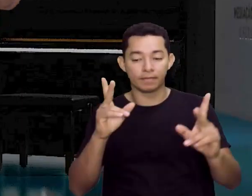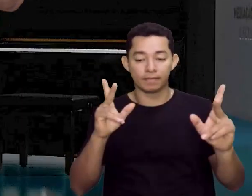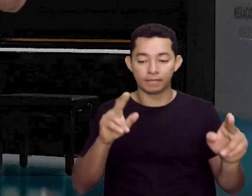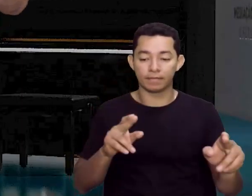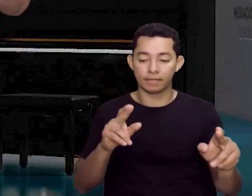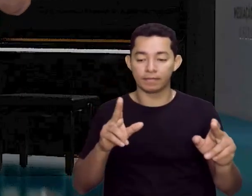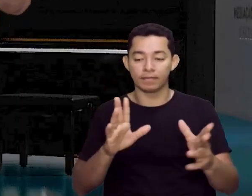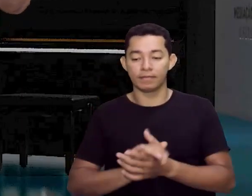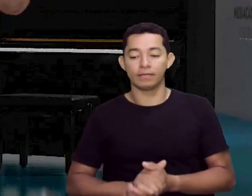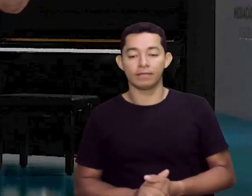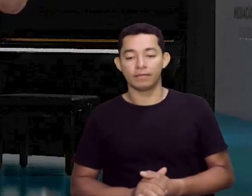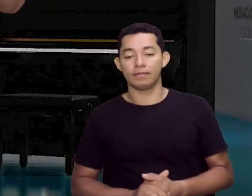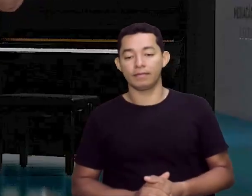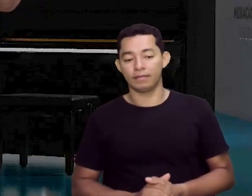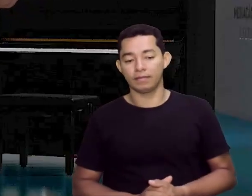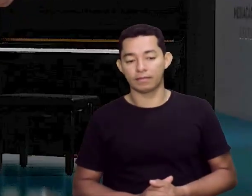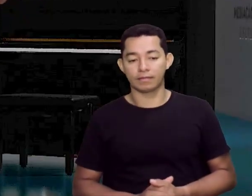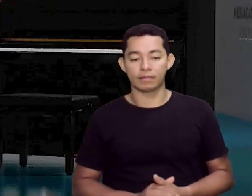parece igual.